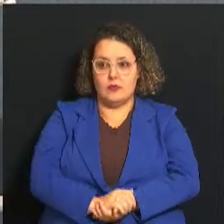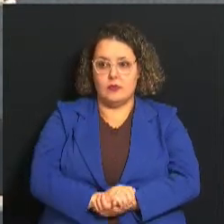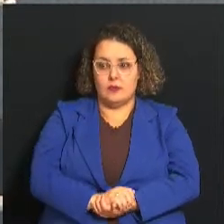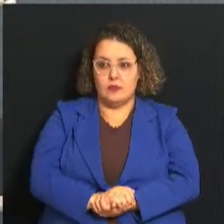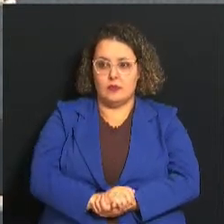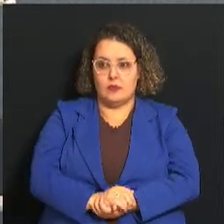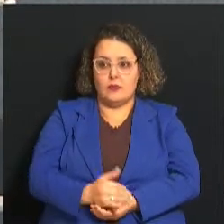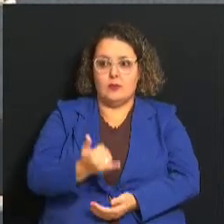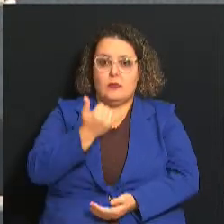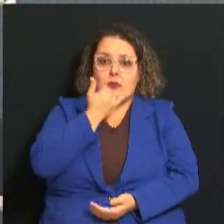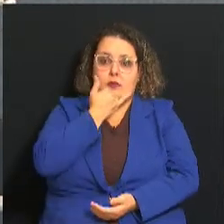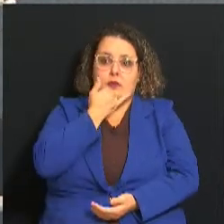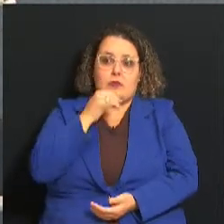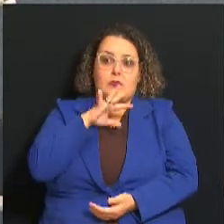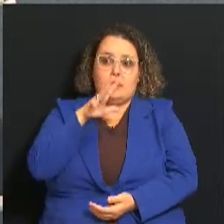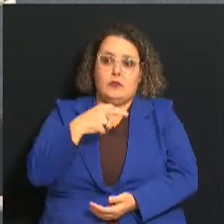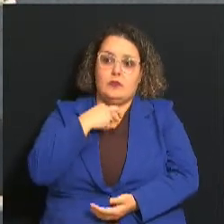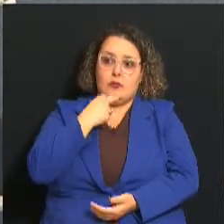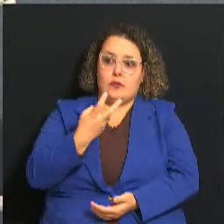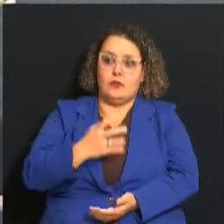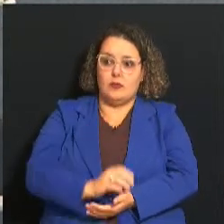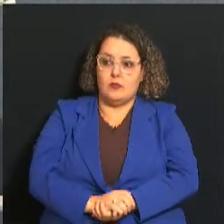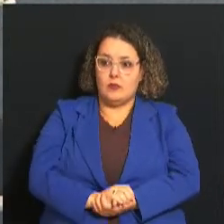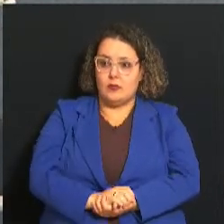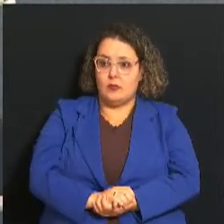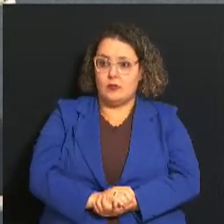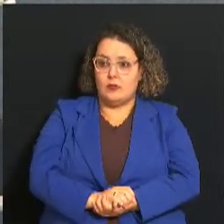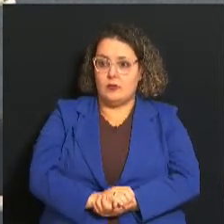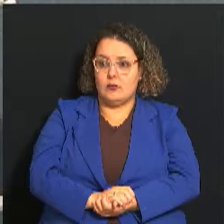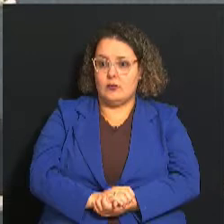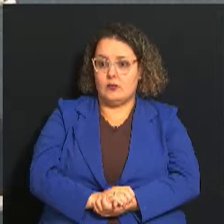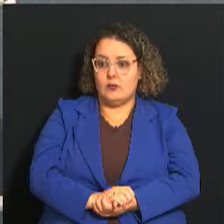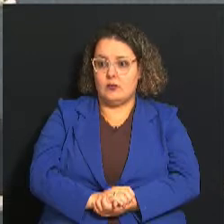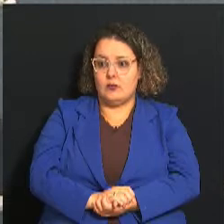desculpe essa voz, mas são os fatos.